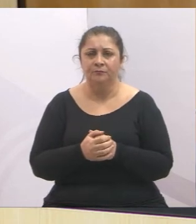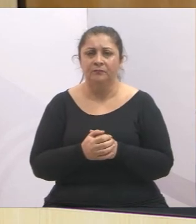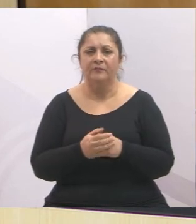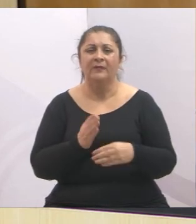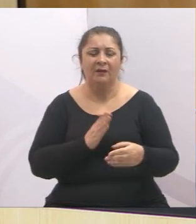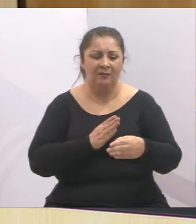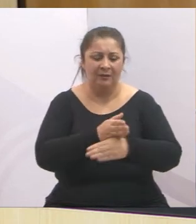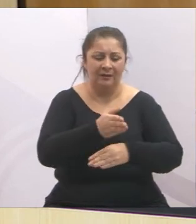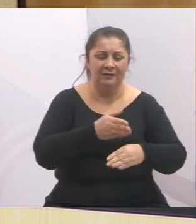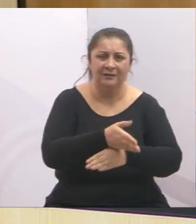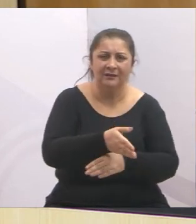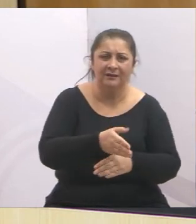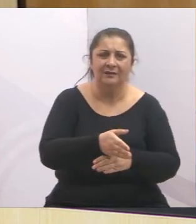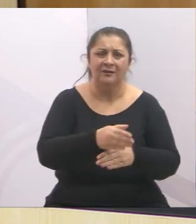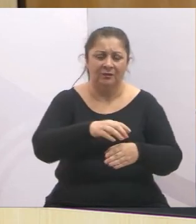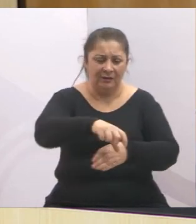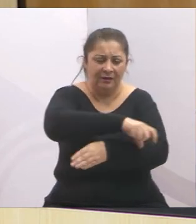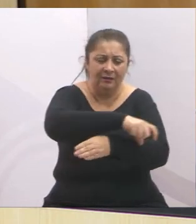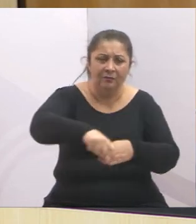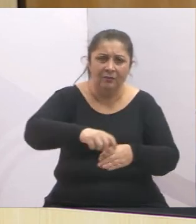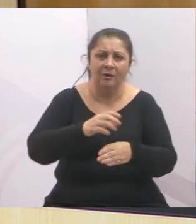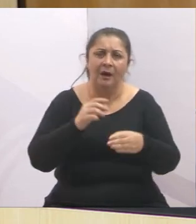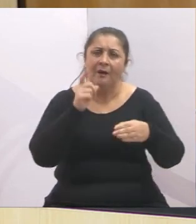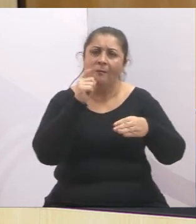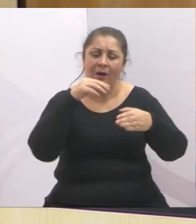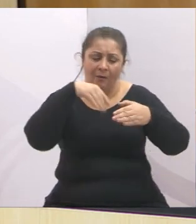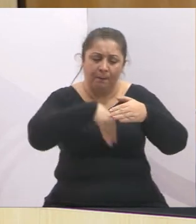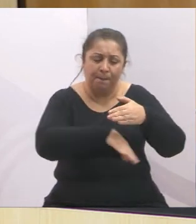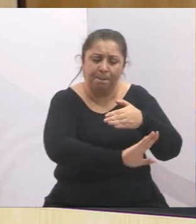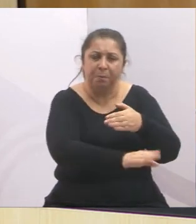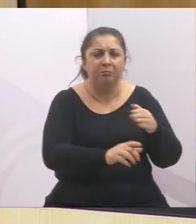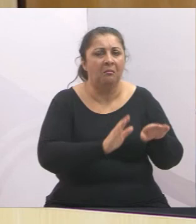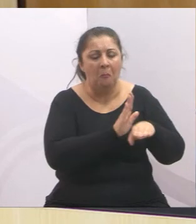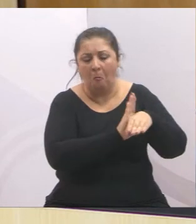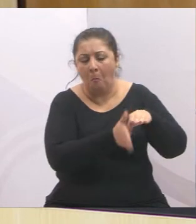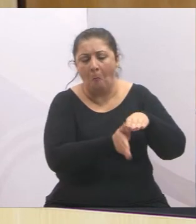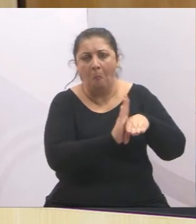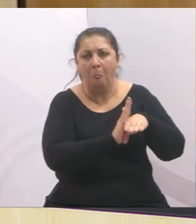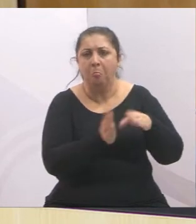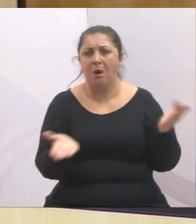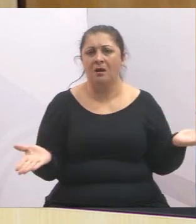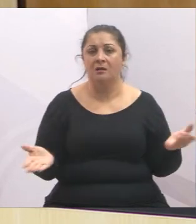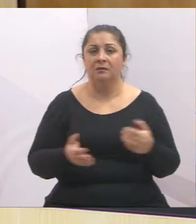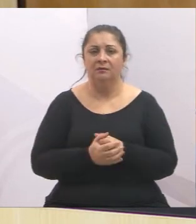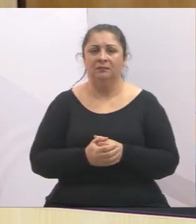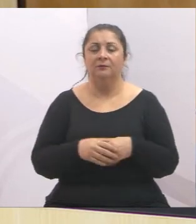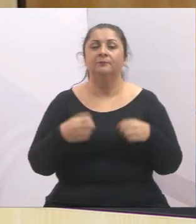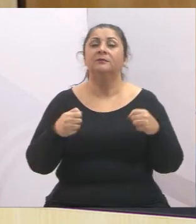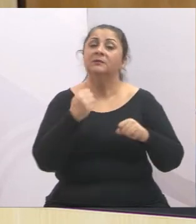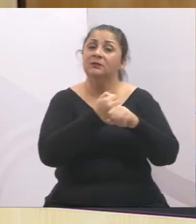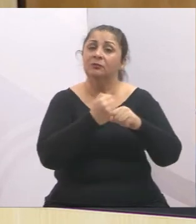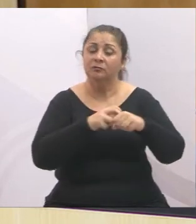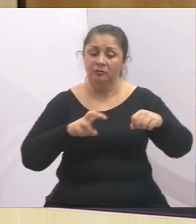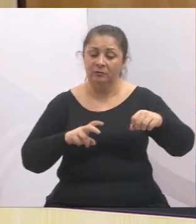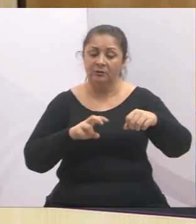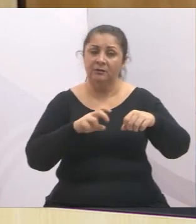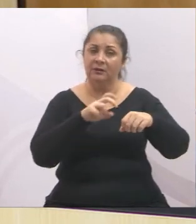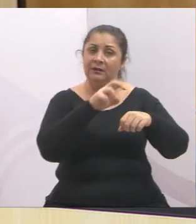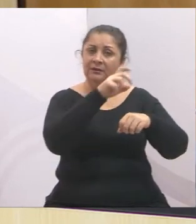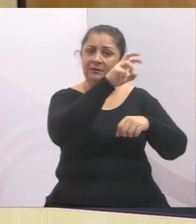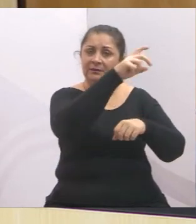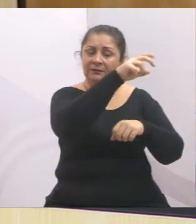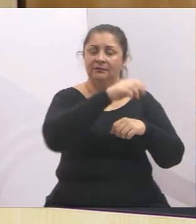as ruas, acabamento dos bueiros insuficientes para a contenção de água fluvial, sugestão, construção de um escadão e demais serviços